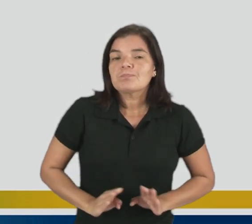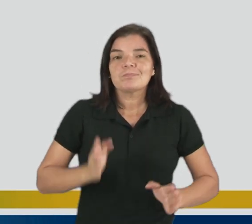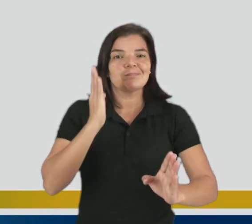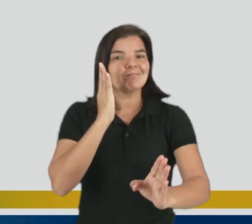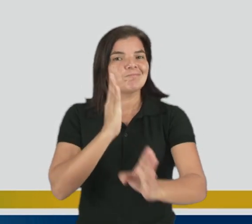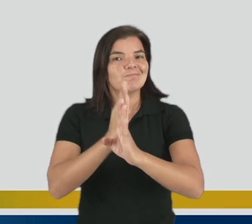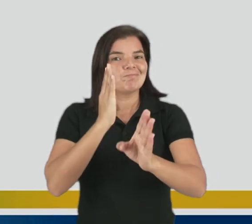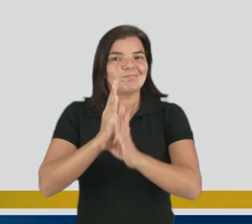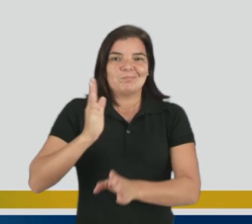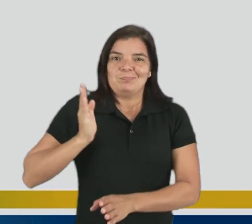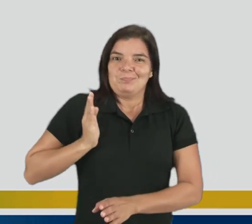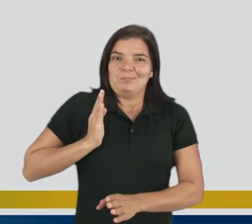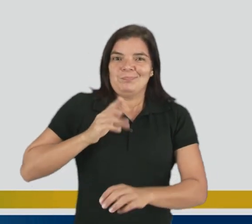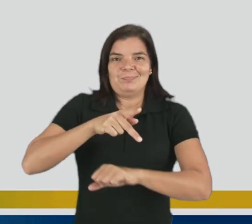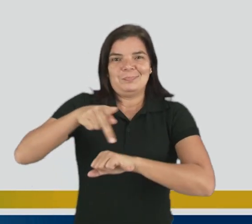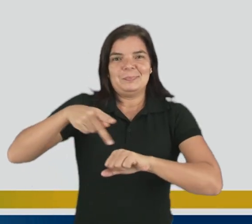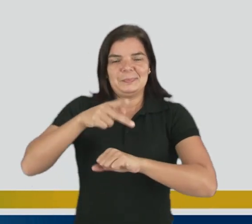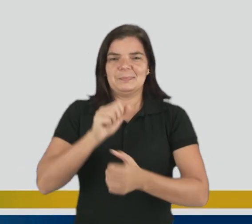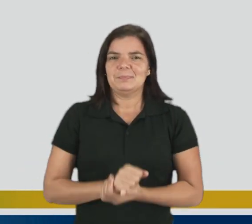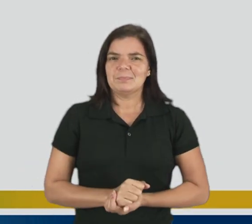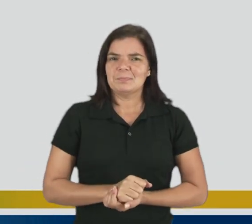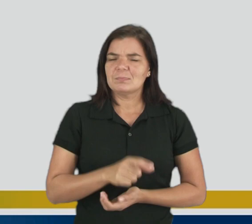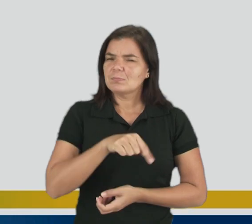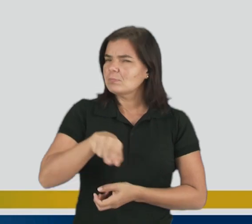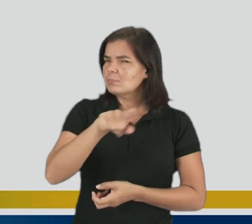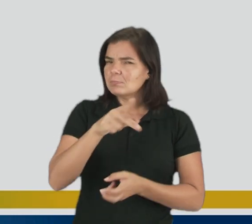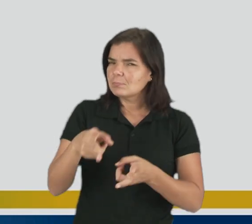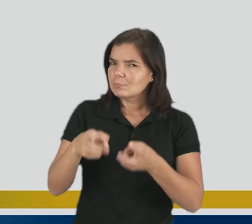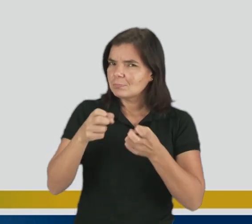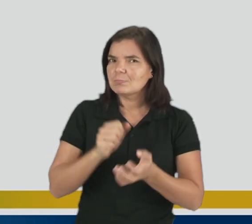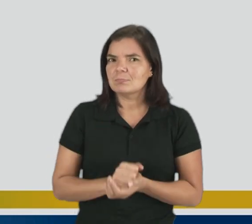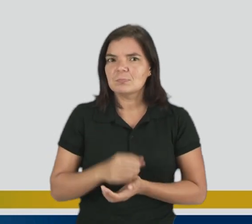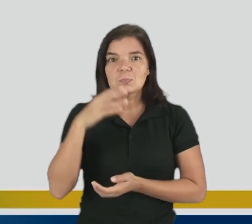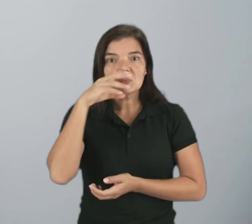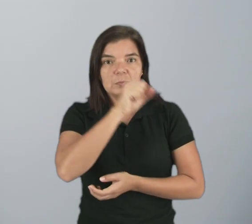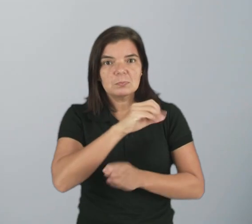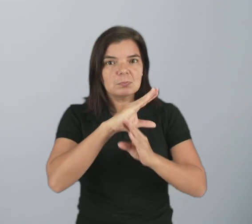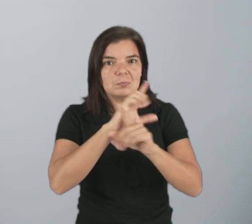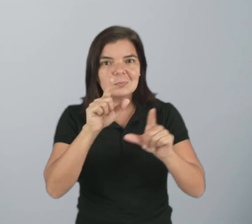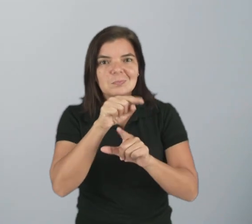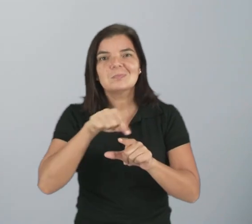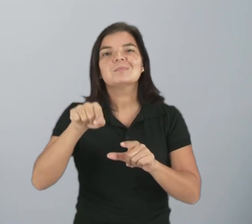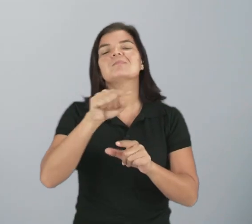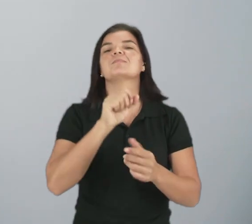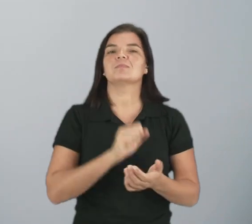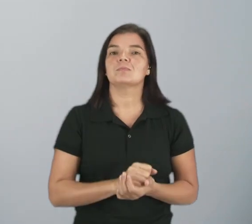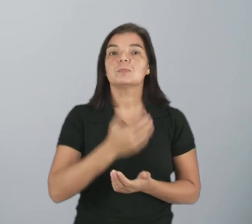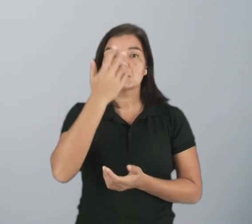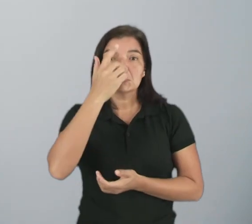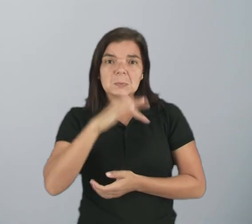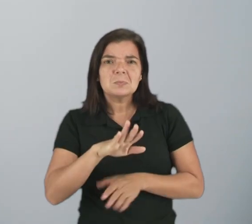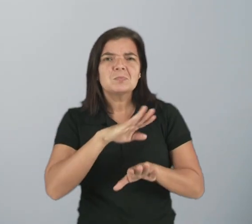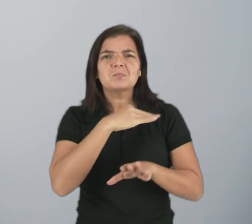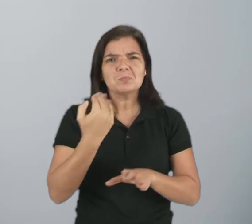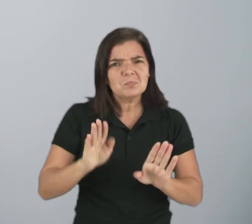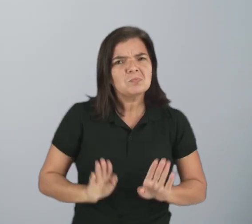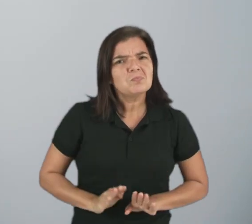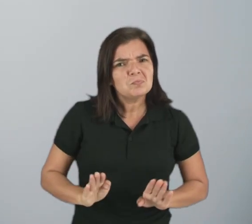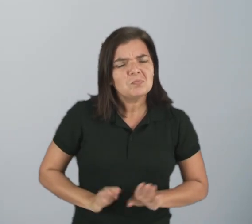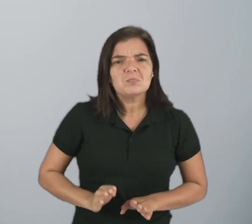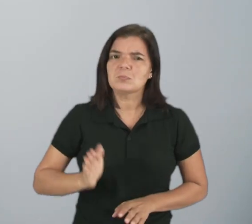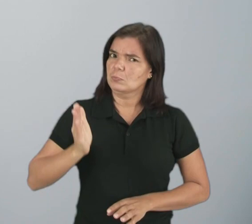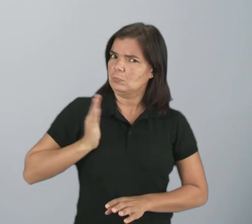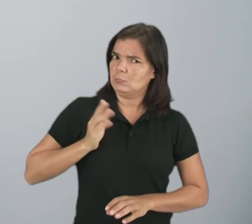por causa da riqueza do país. O que você percebe? Rapidamente fica muito claro que as crianças morrerem de fome